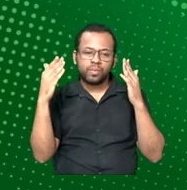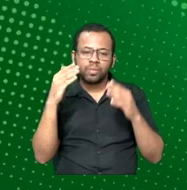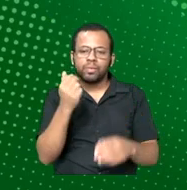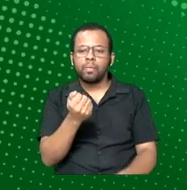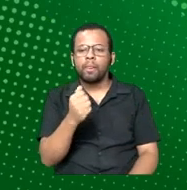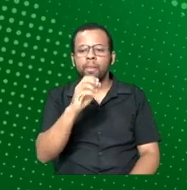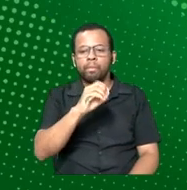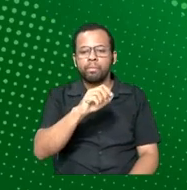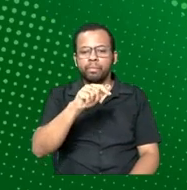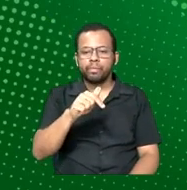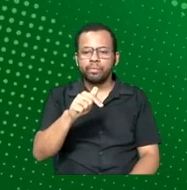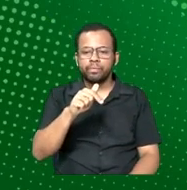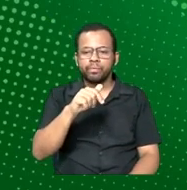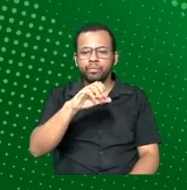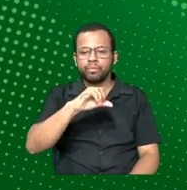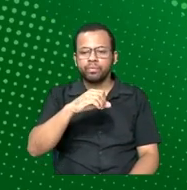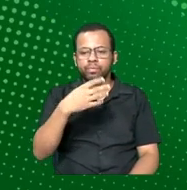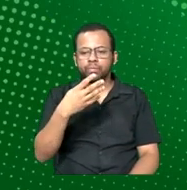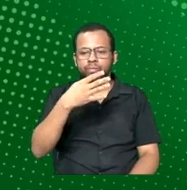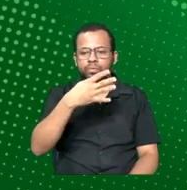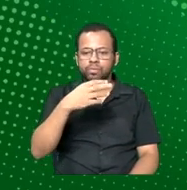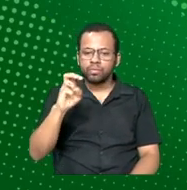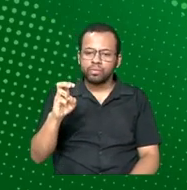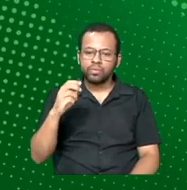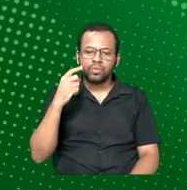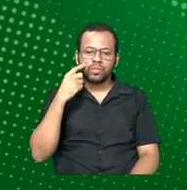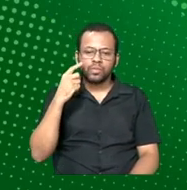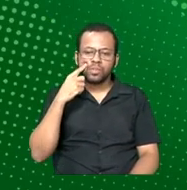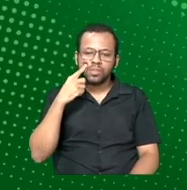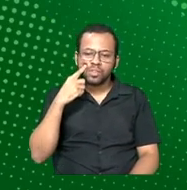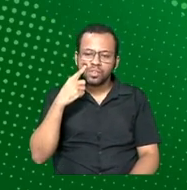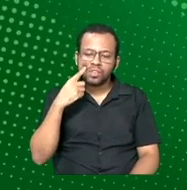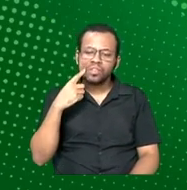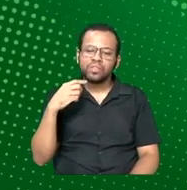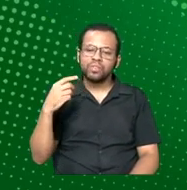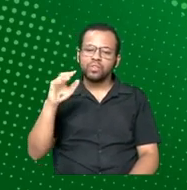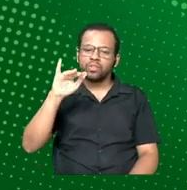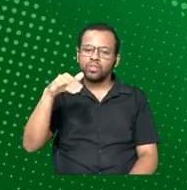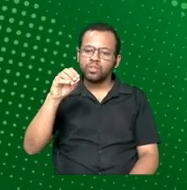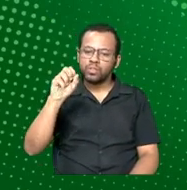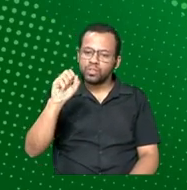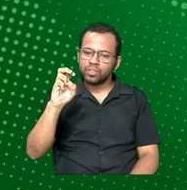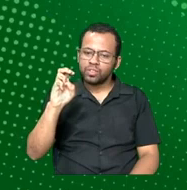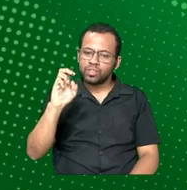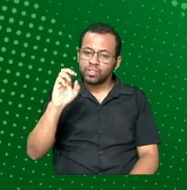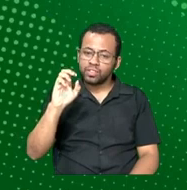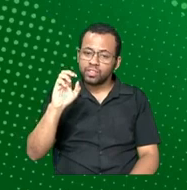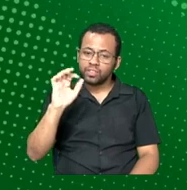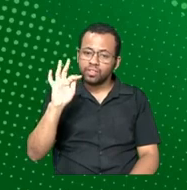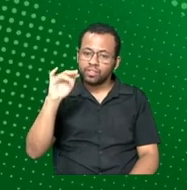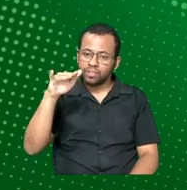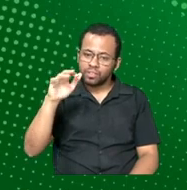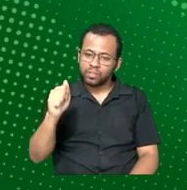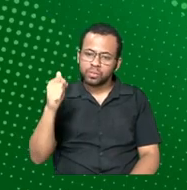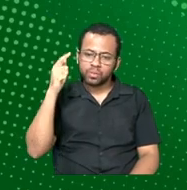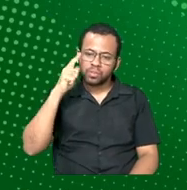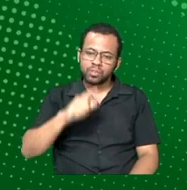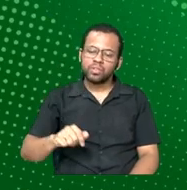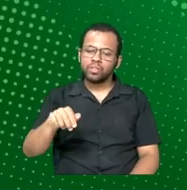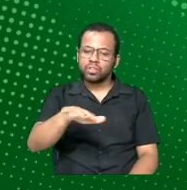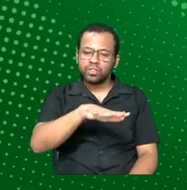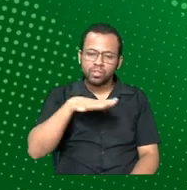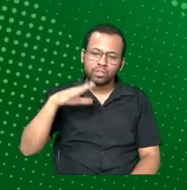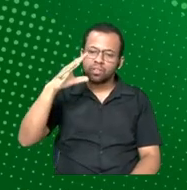quatro cinco José é fina Alô dores a Josefina tá faturando aqui acho que com o Rodrigo Regional